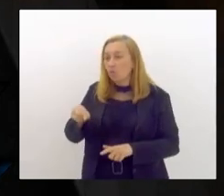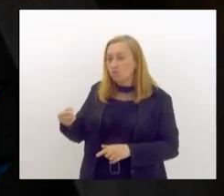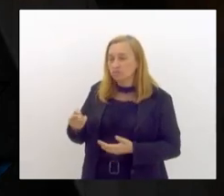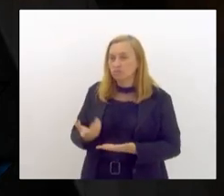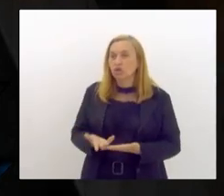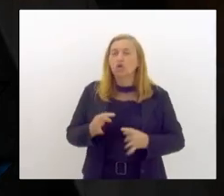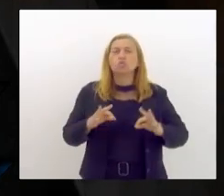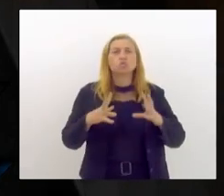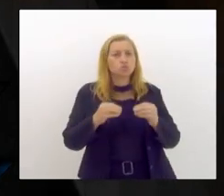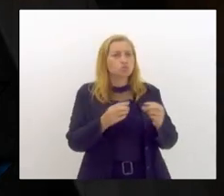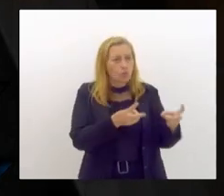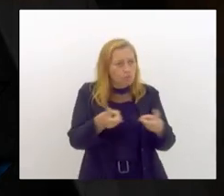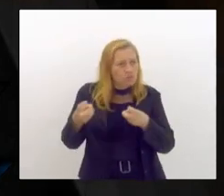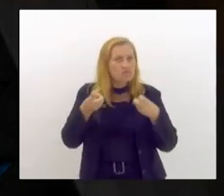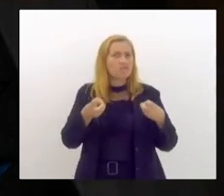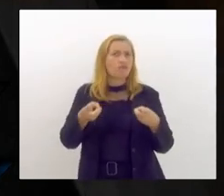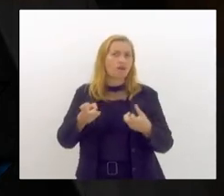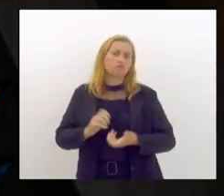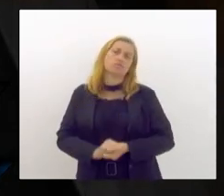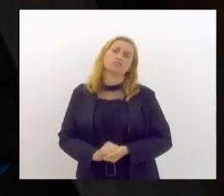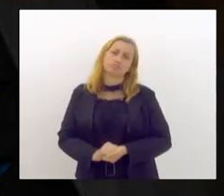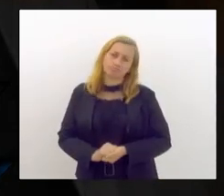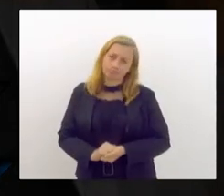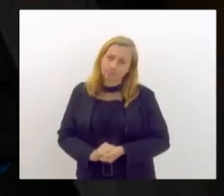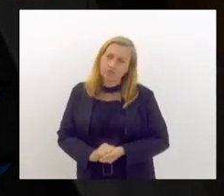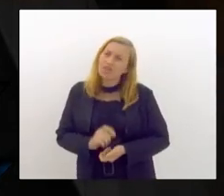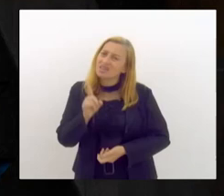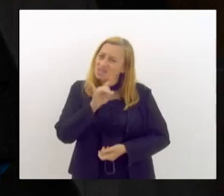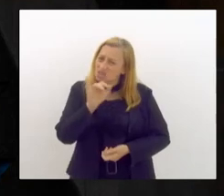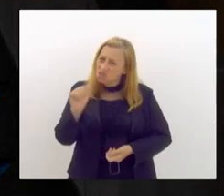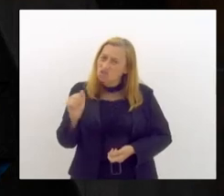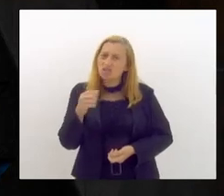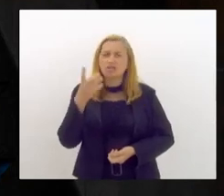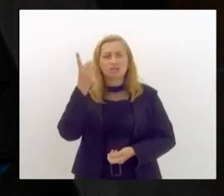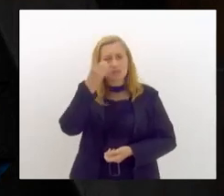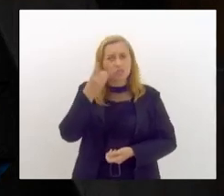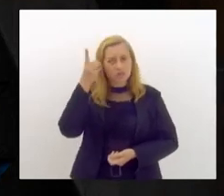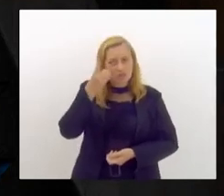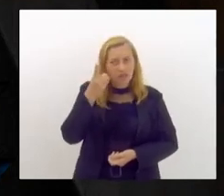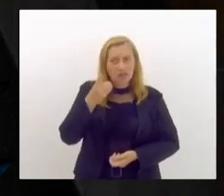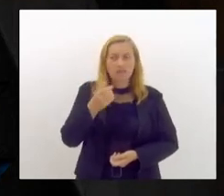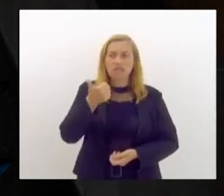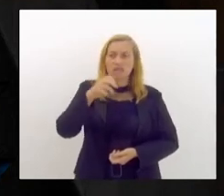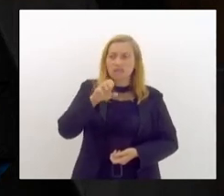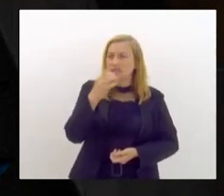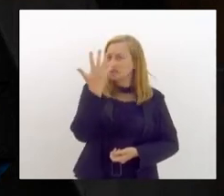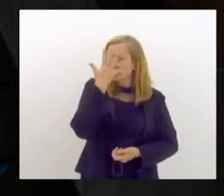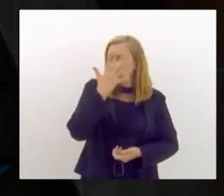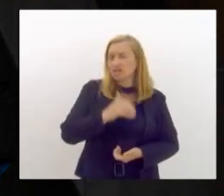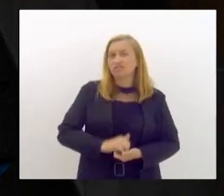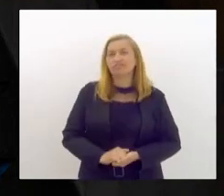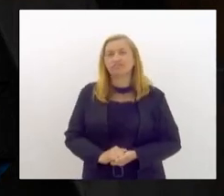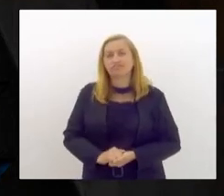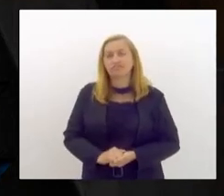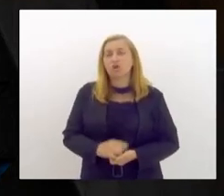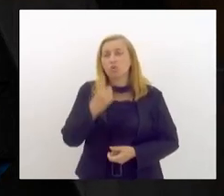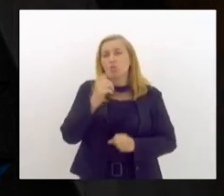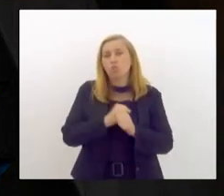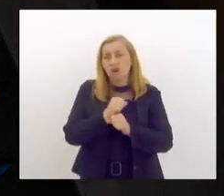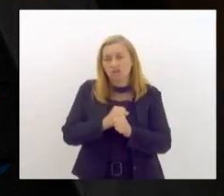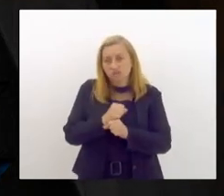que ser levado em conta nesse dia, deputado Yuri, 15 de fevereiro, um